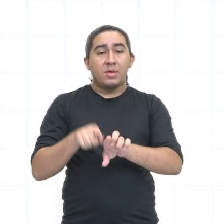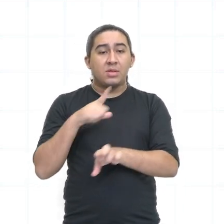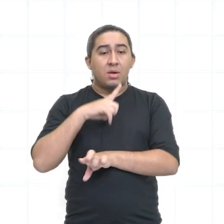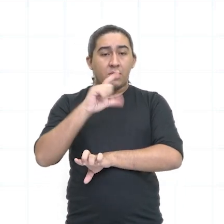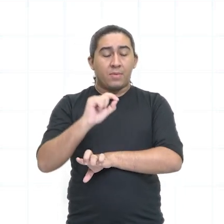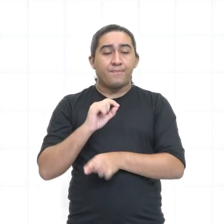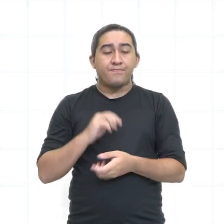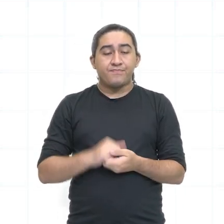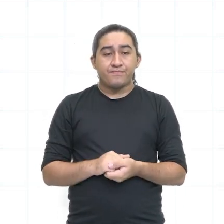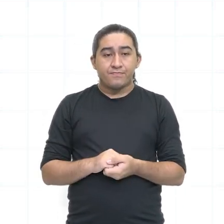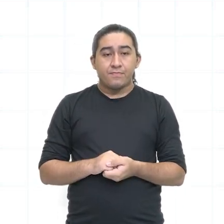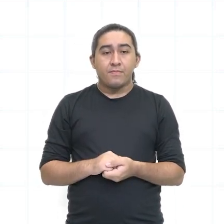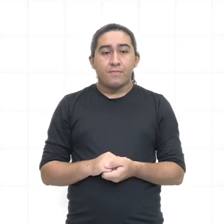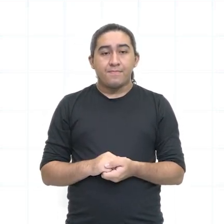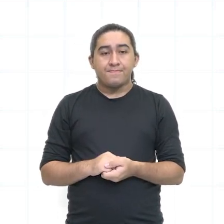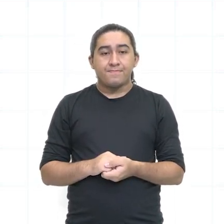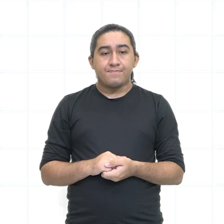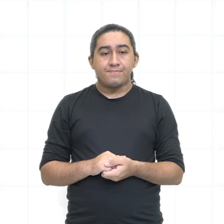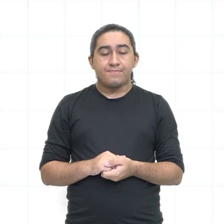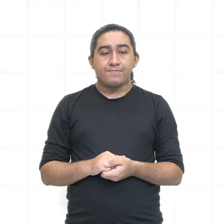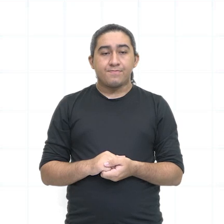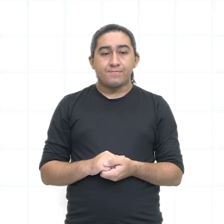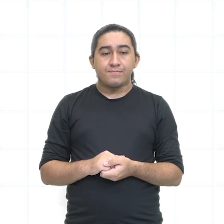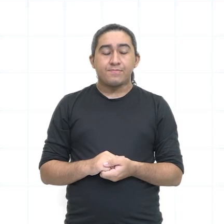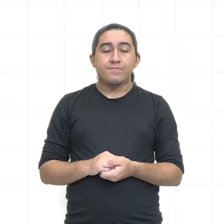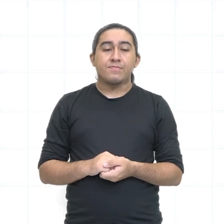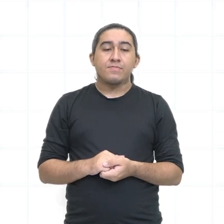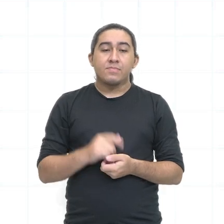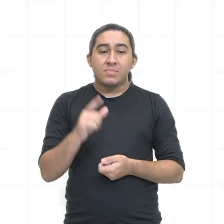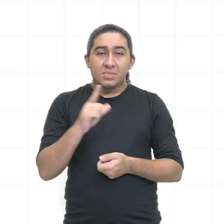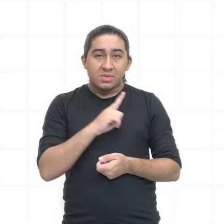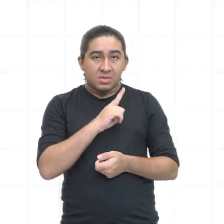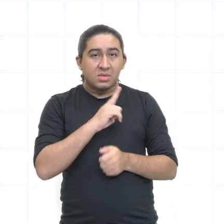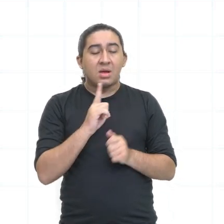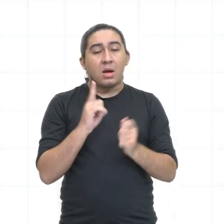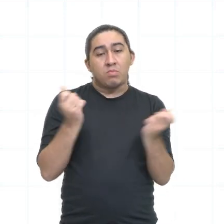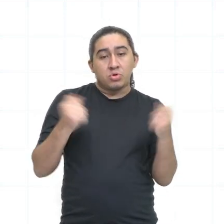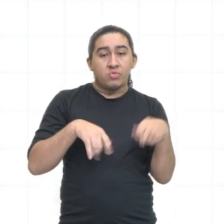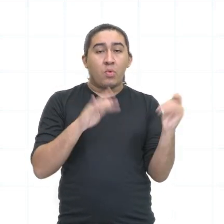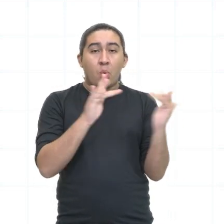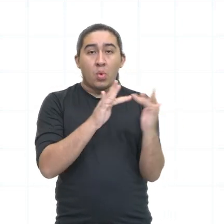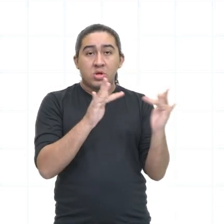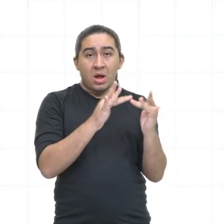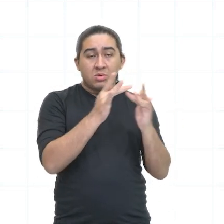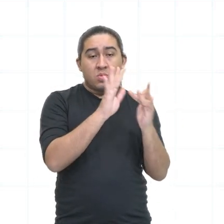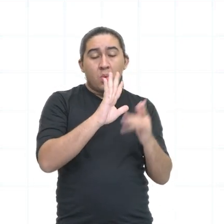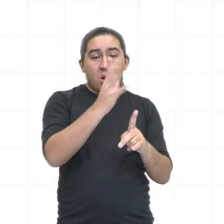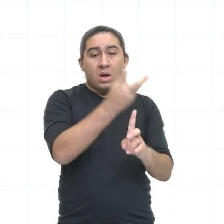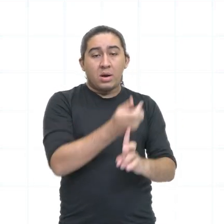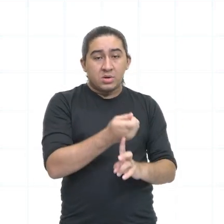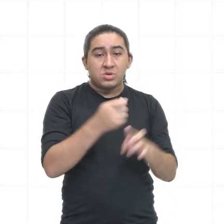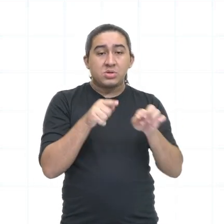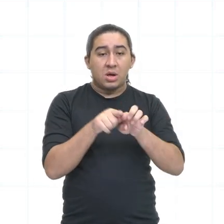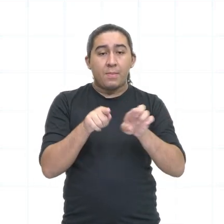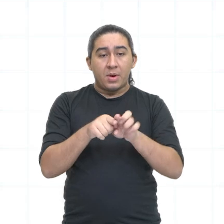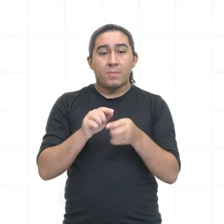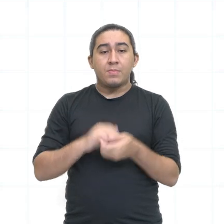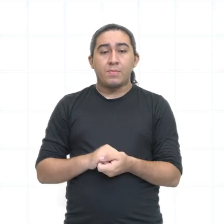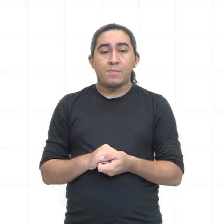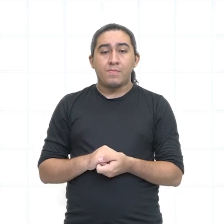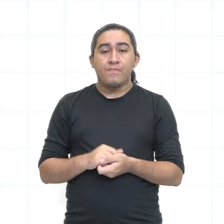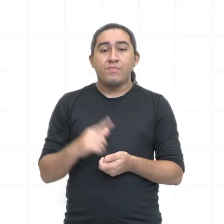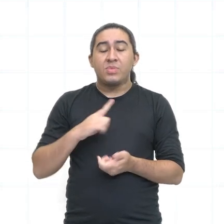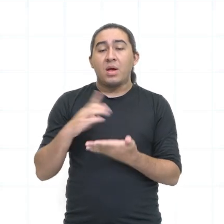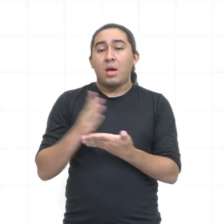obras interativas, ou seja, o público interage com as obras de arte. Temos obras que questionam